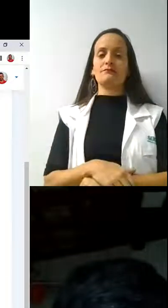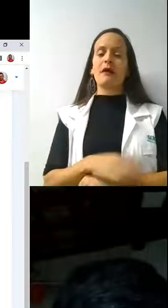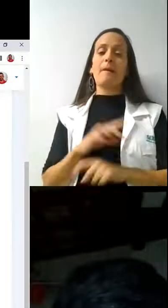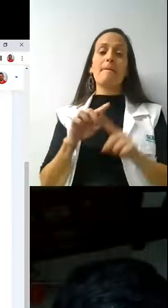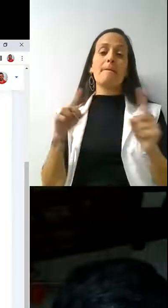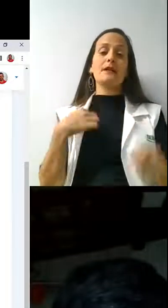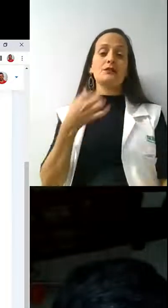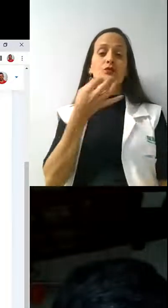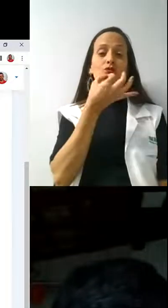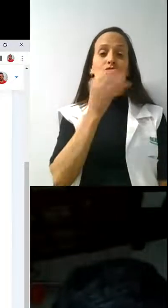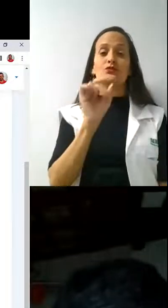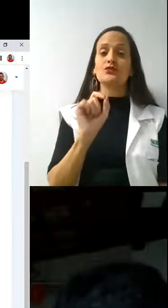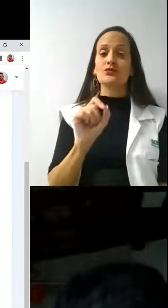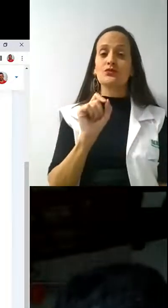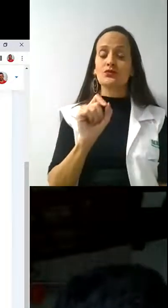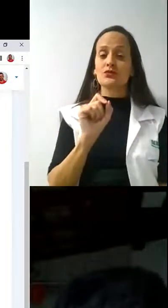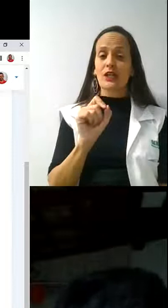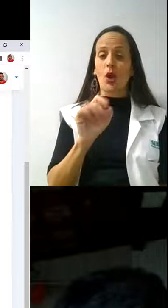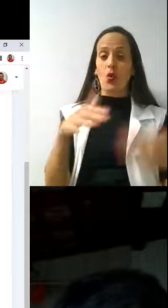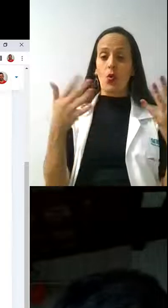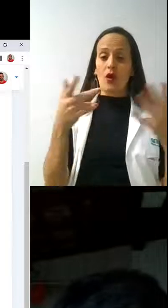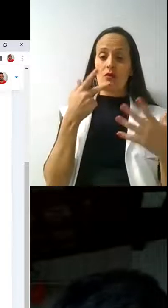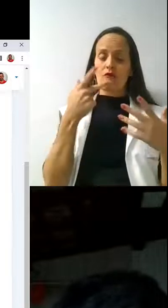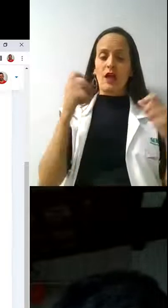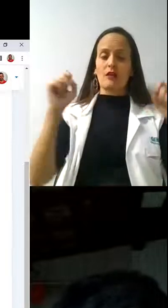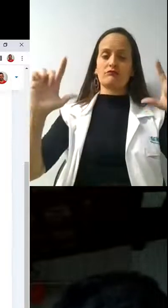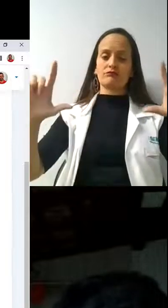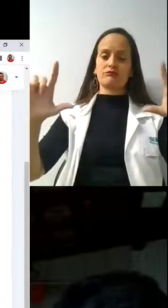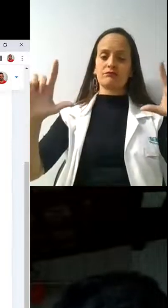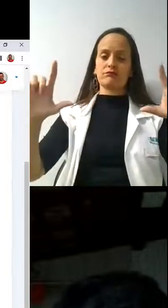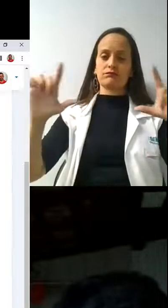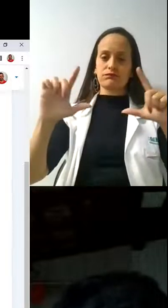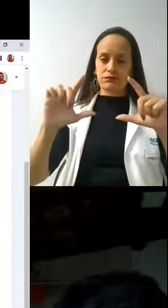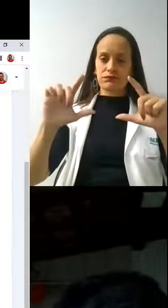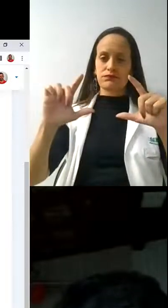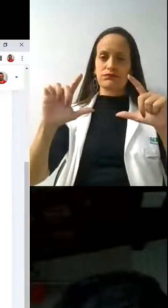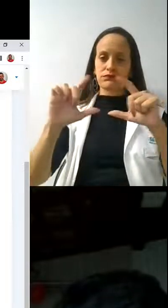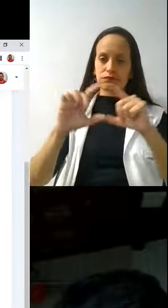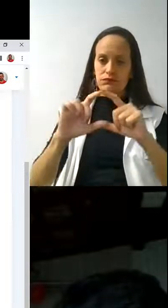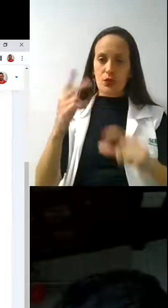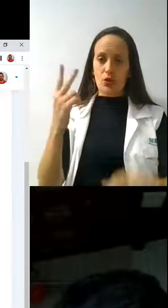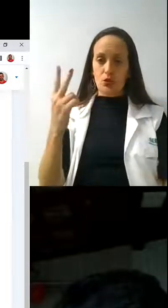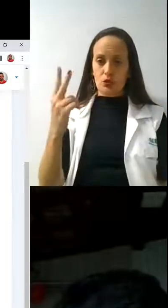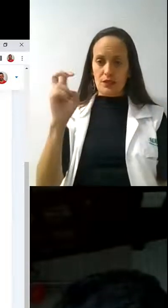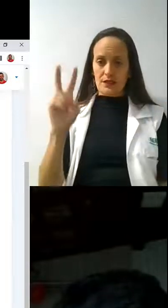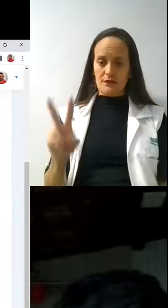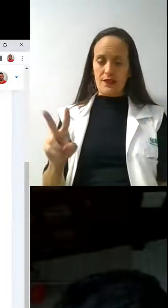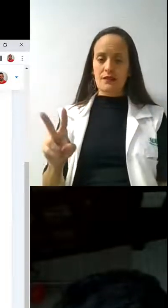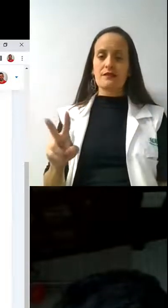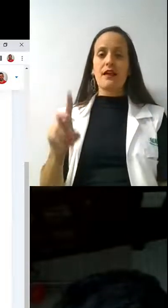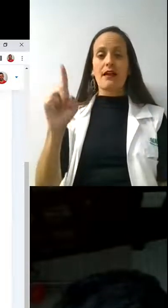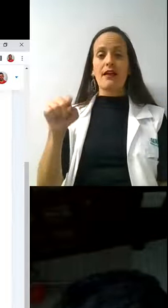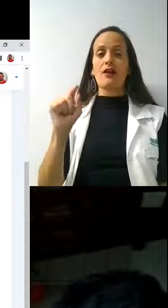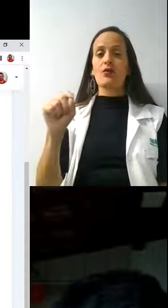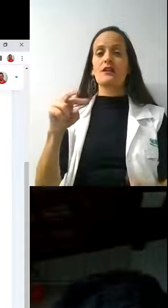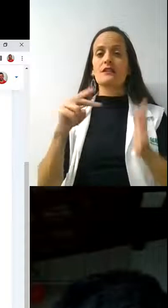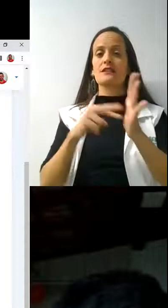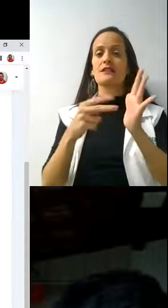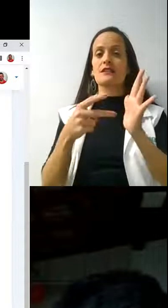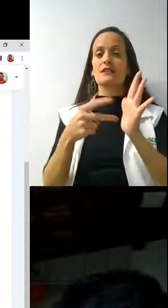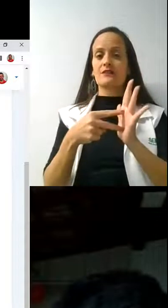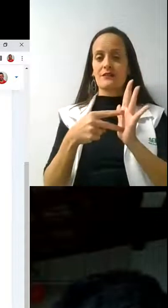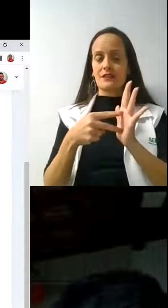dou? Escala de redução vai sempre ter o quê? Sempre ter o fator 1 do lado, o